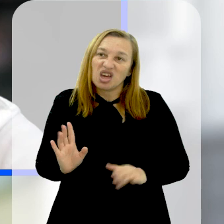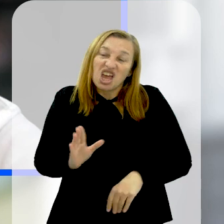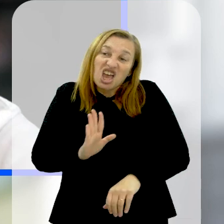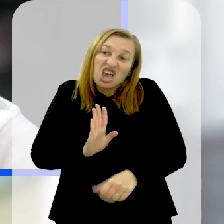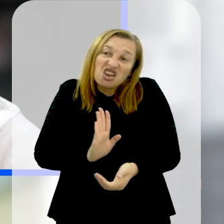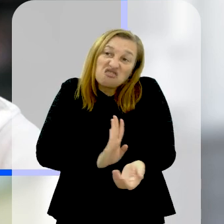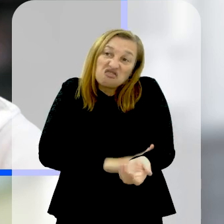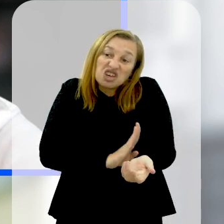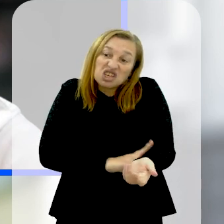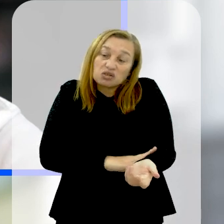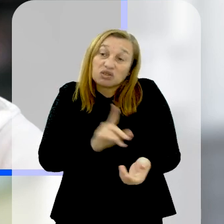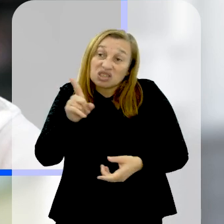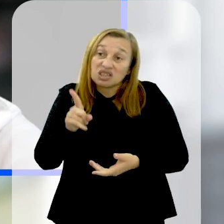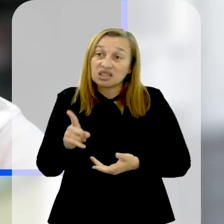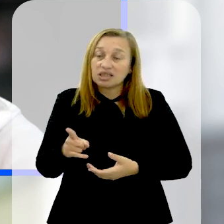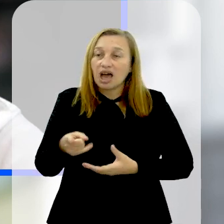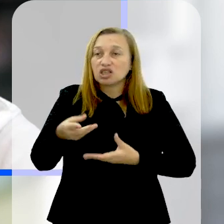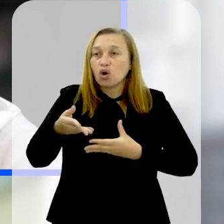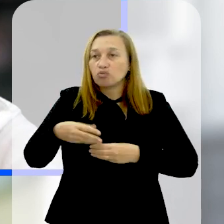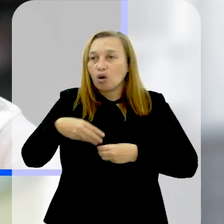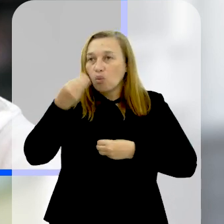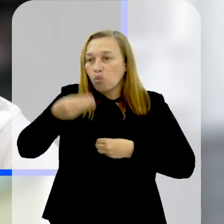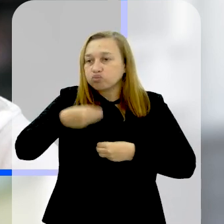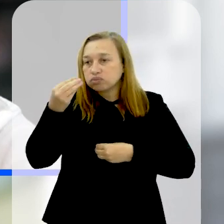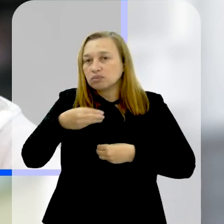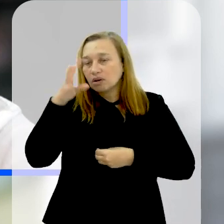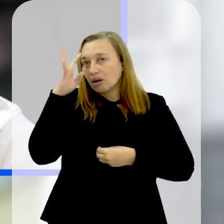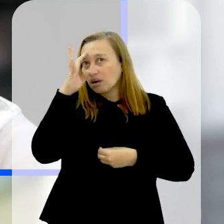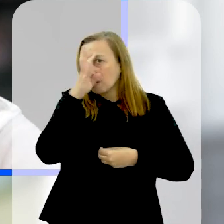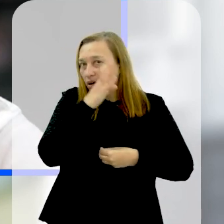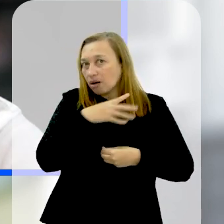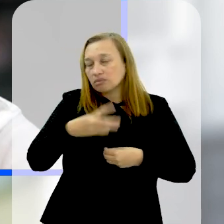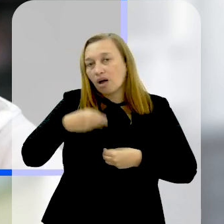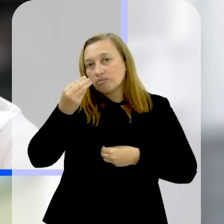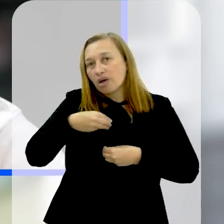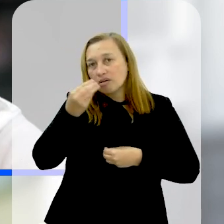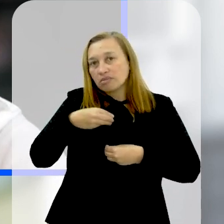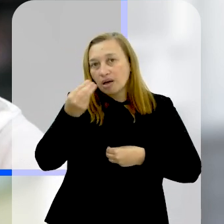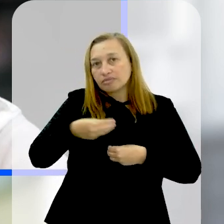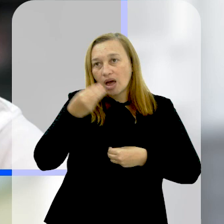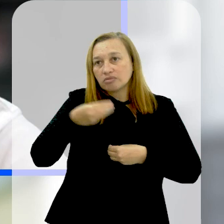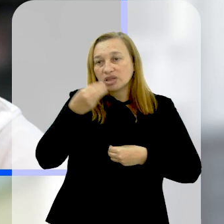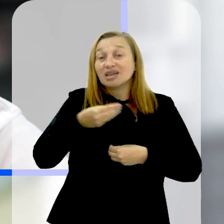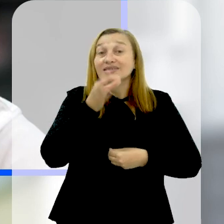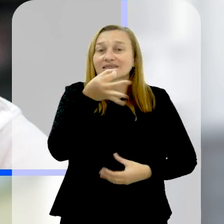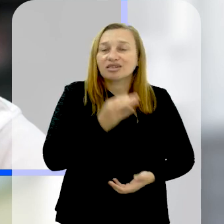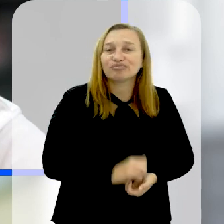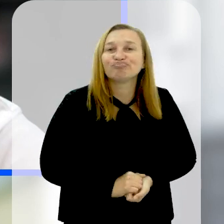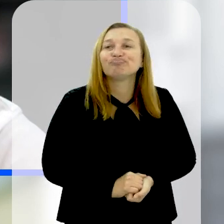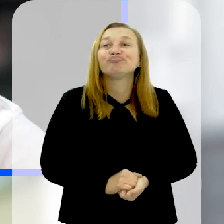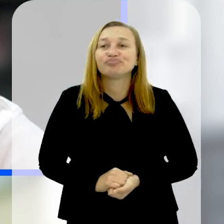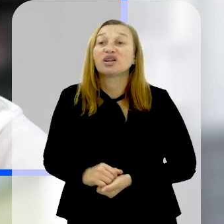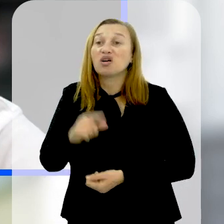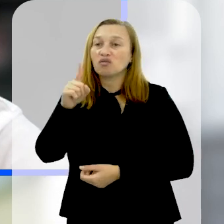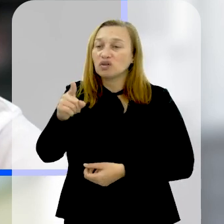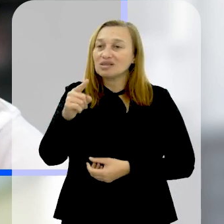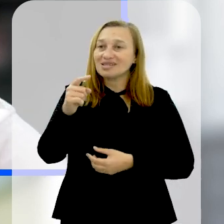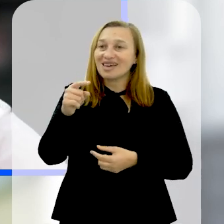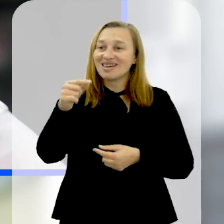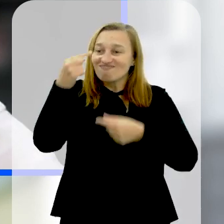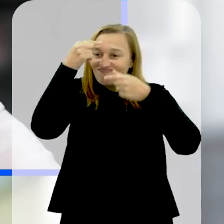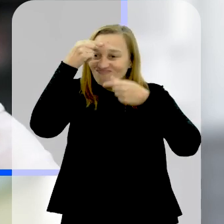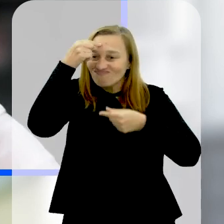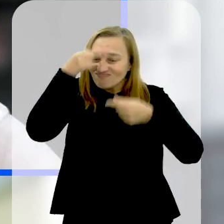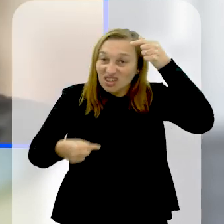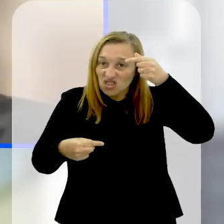que uma compulsão. Você está distraído e está comendo desnecessariamente aquele alimento, né? Exato. Quando você